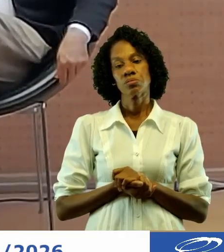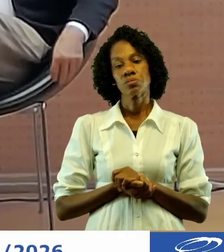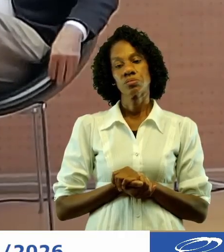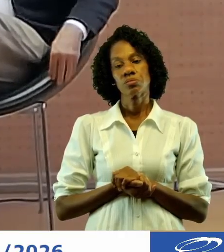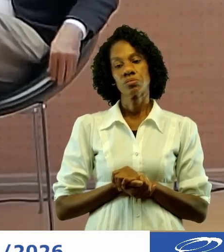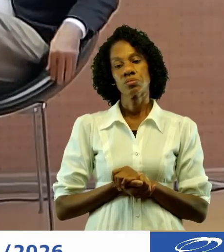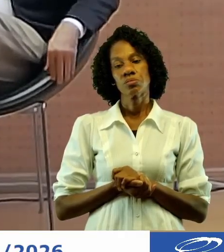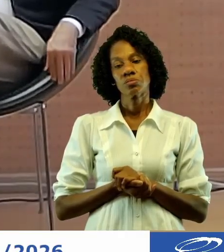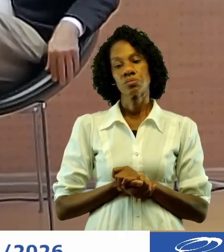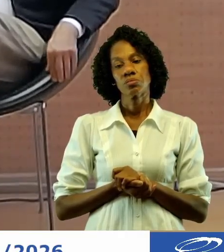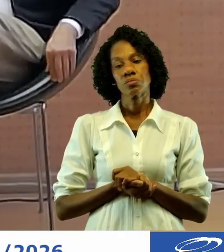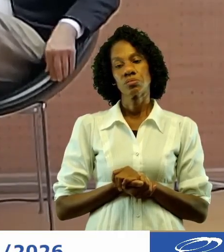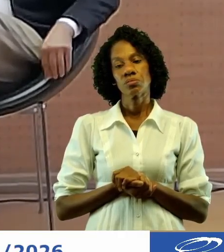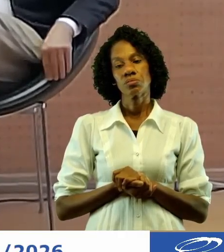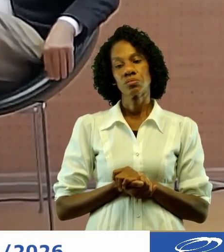So,